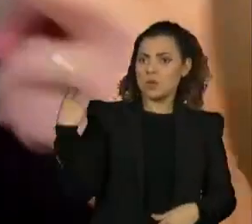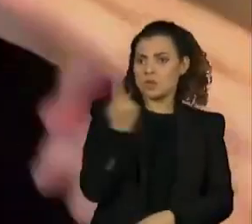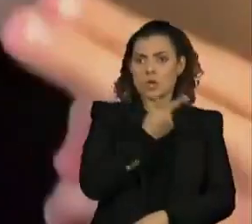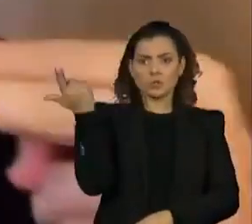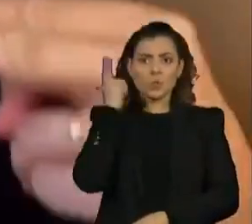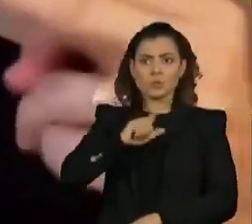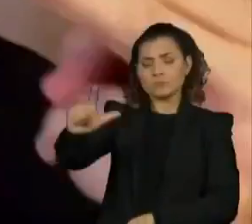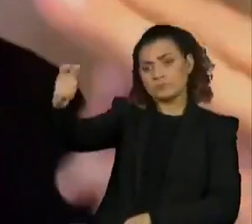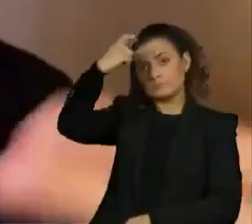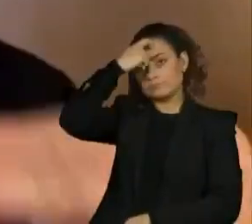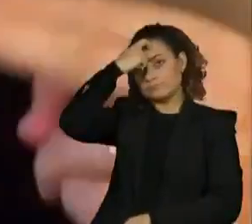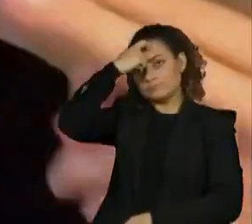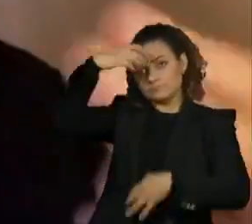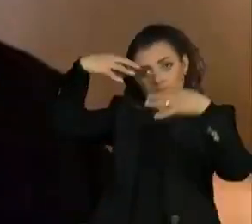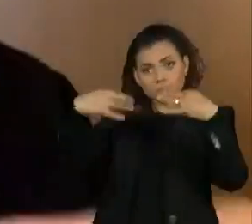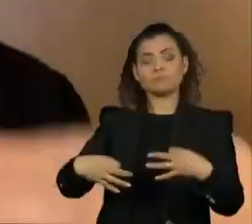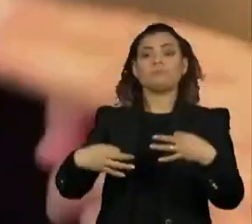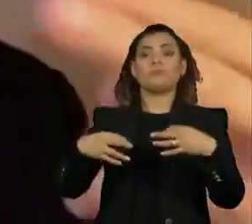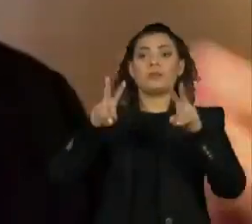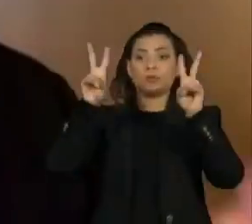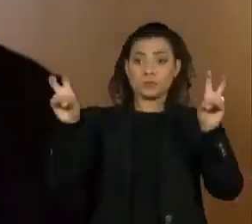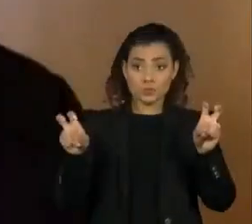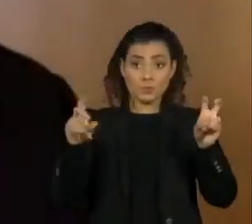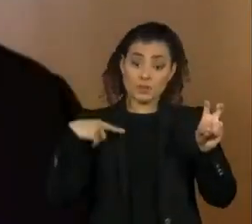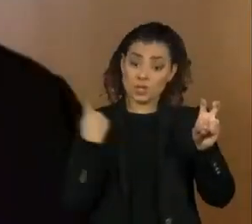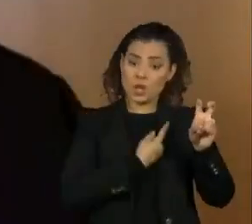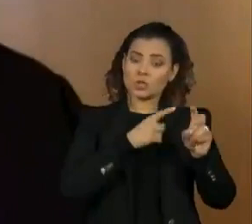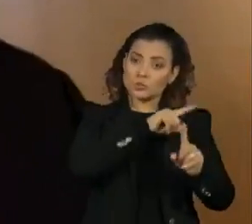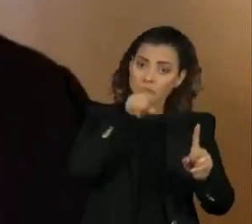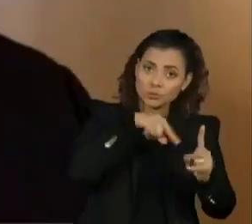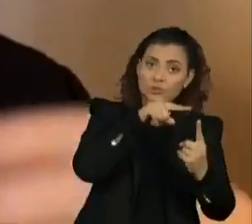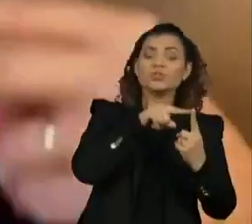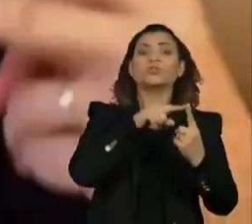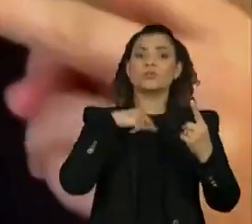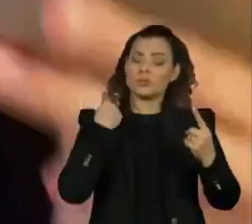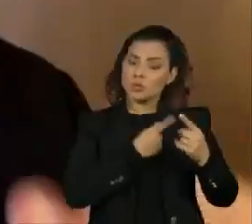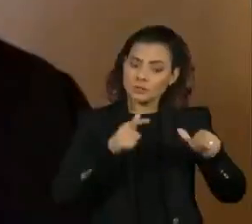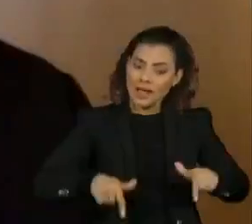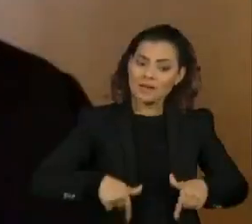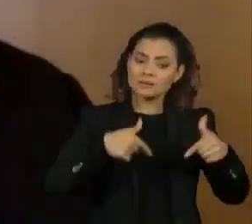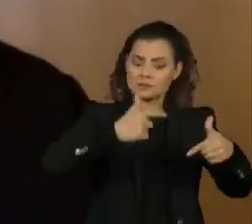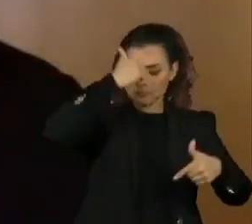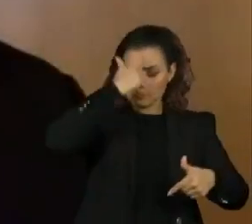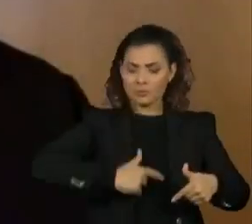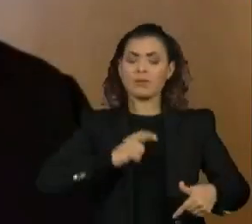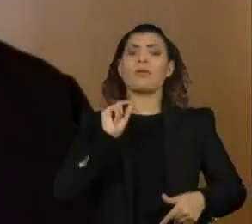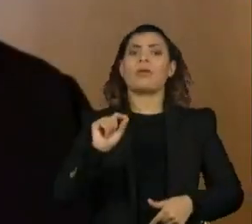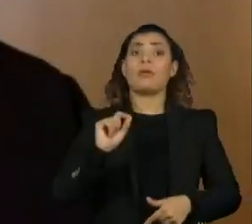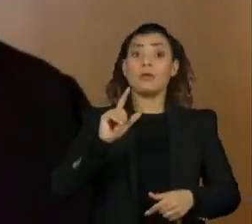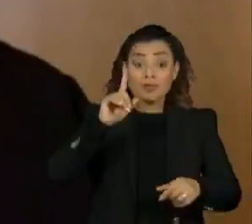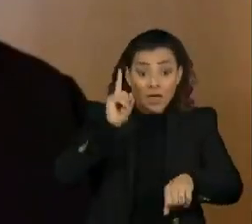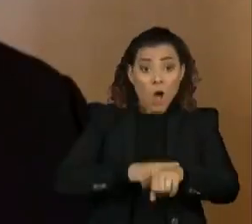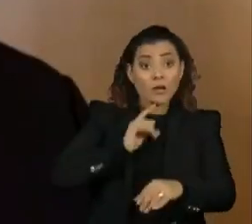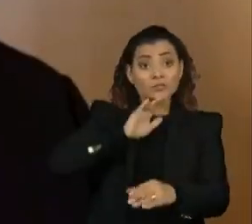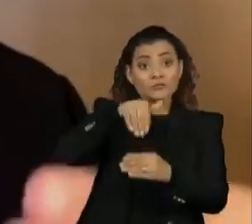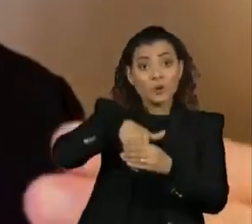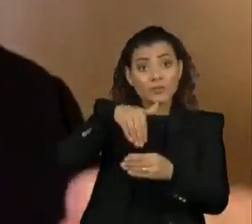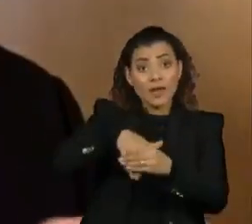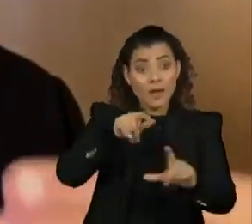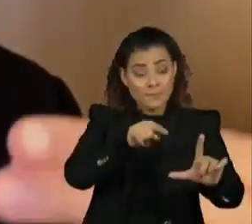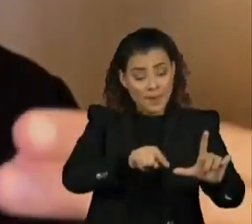uma consciência melhor a respeito do que nós somos e, na hora de depositar o voto na